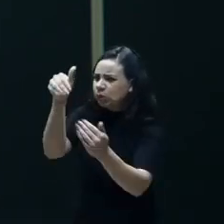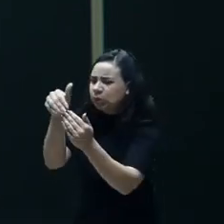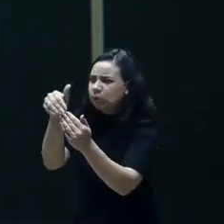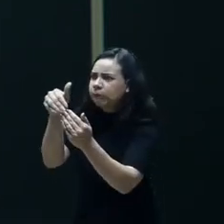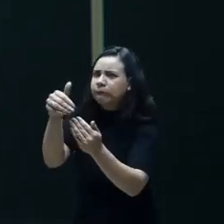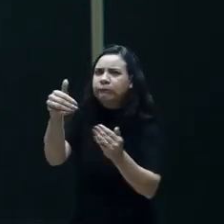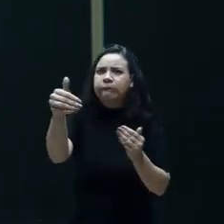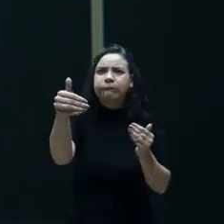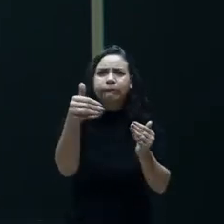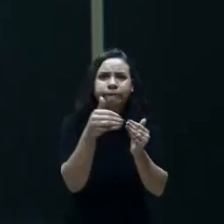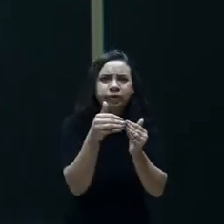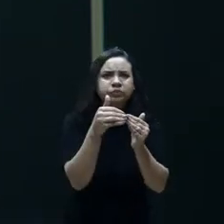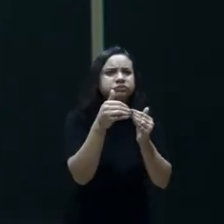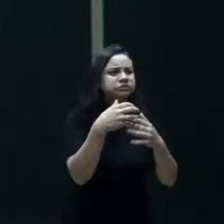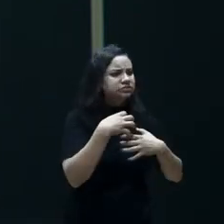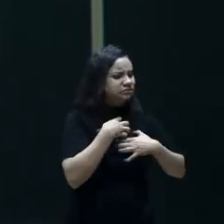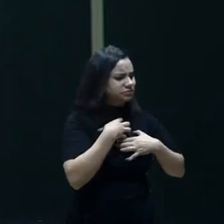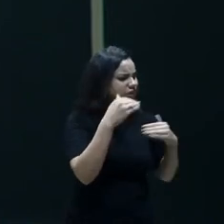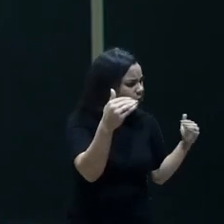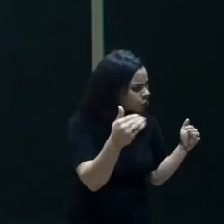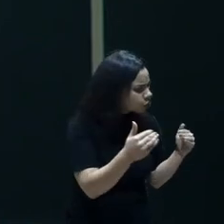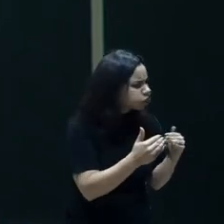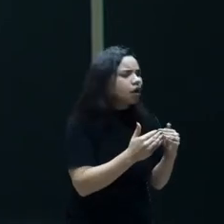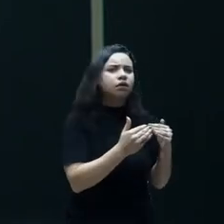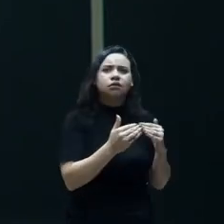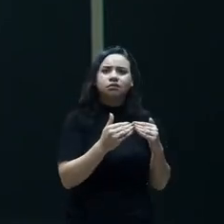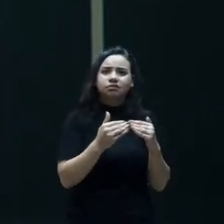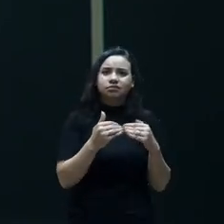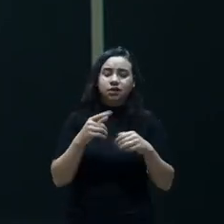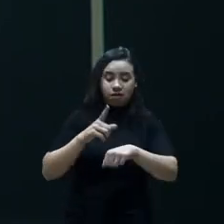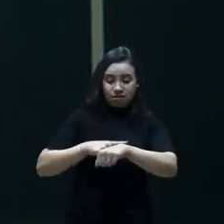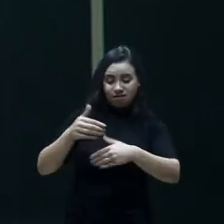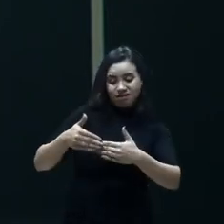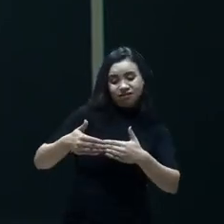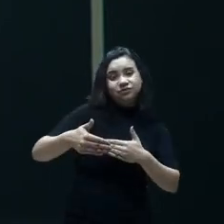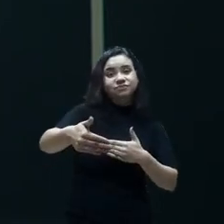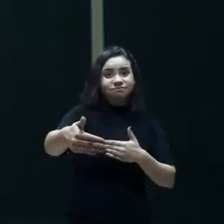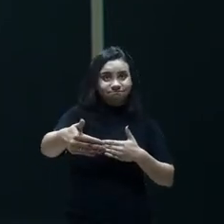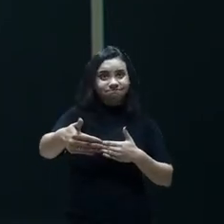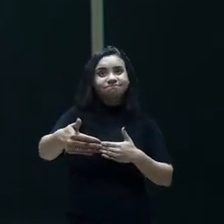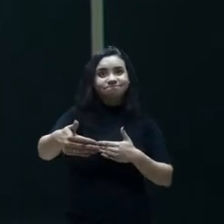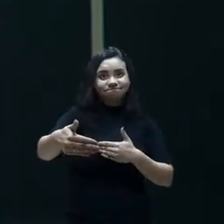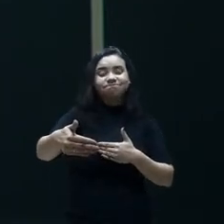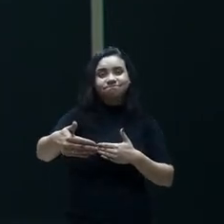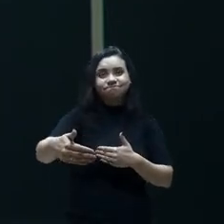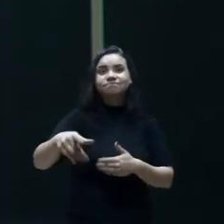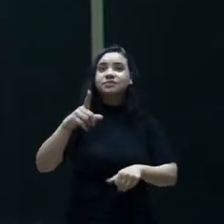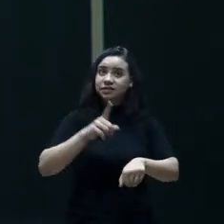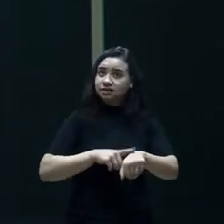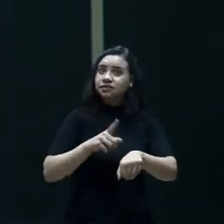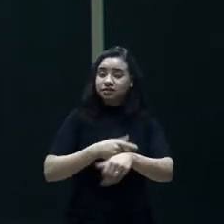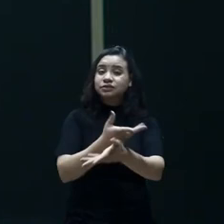façam parte da sua vida, façam parte do momento que você vem vivendo, da situação que você